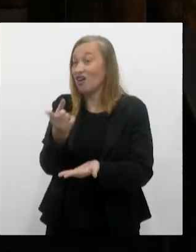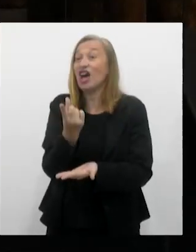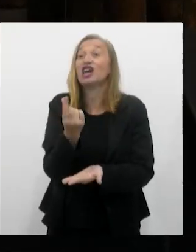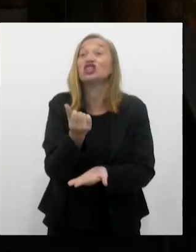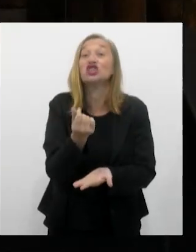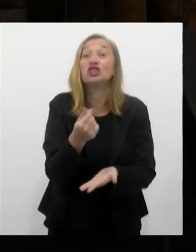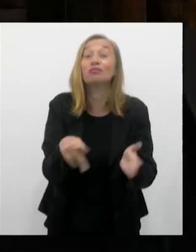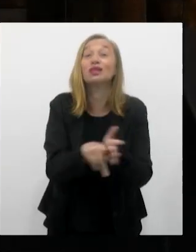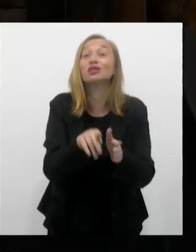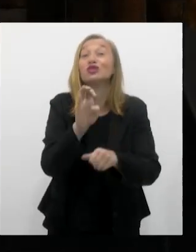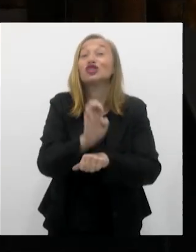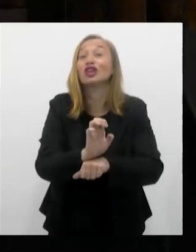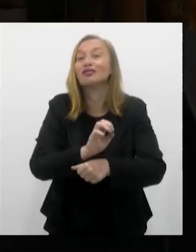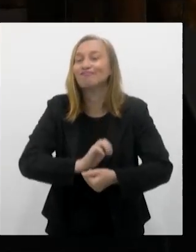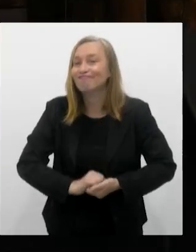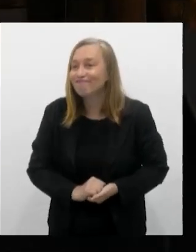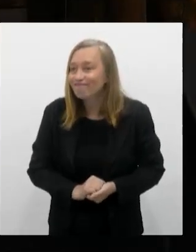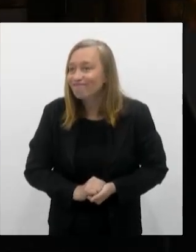do Estado.